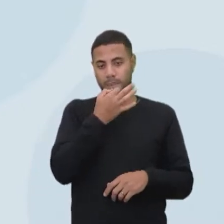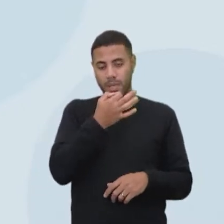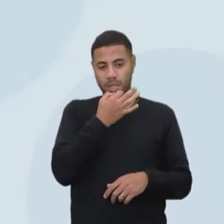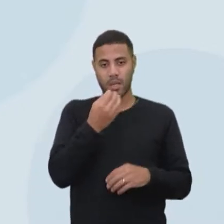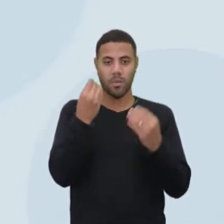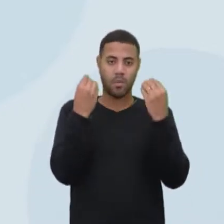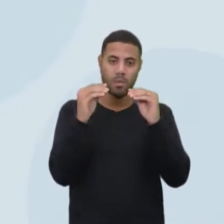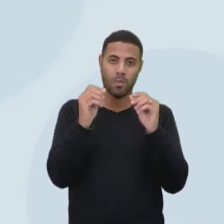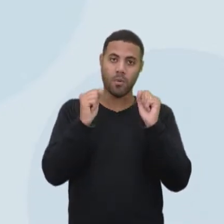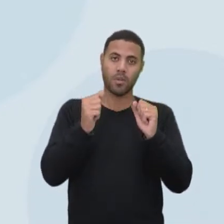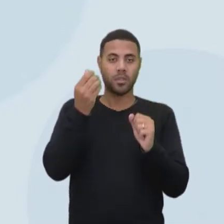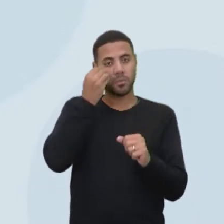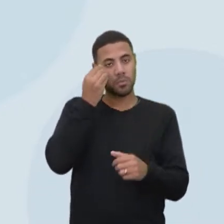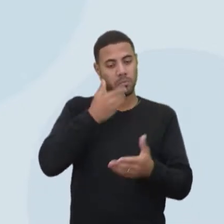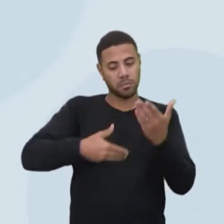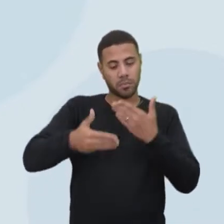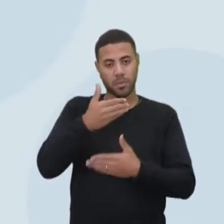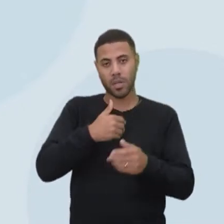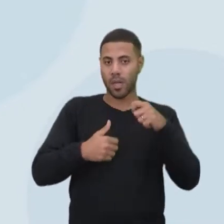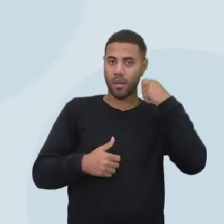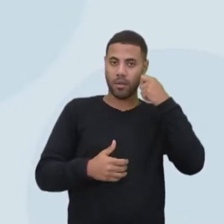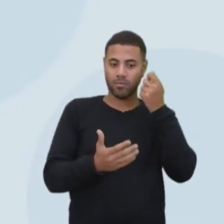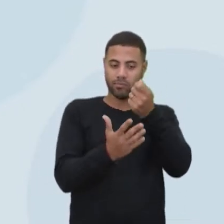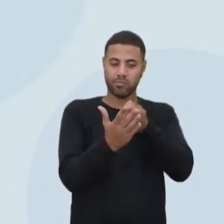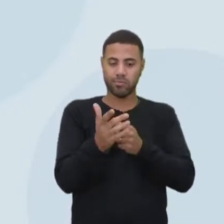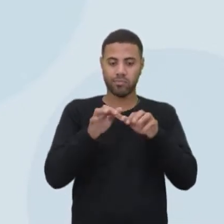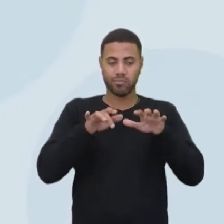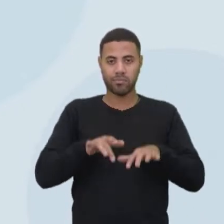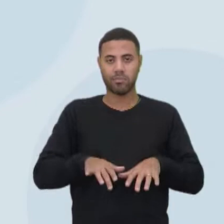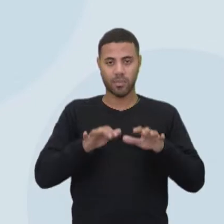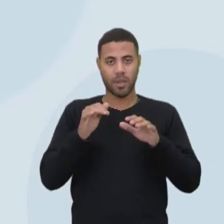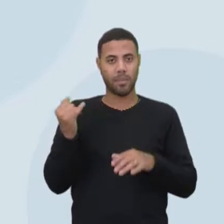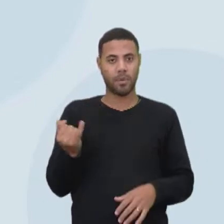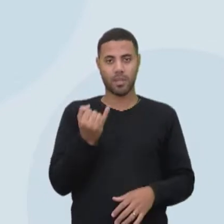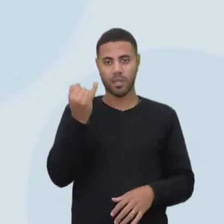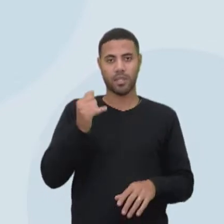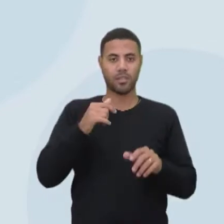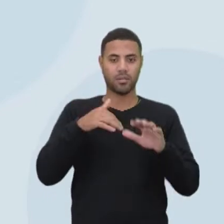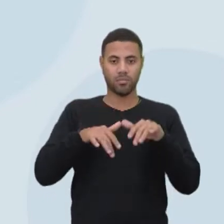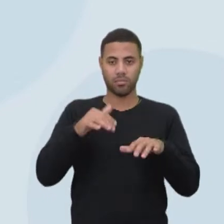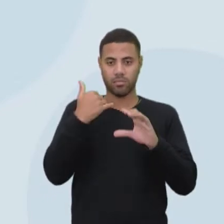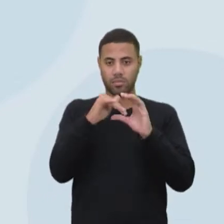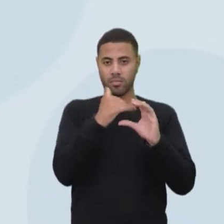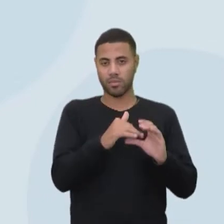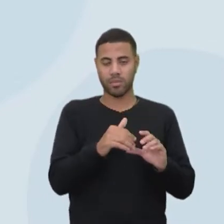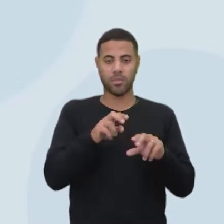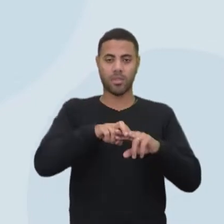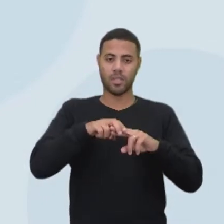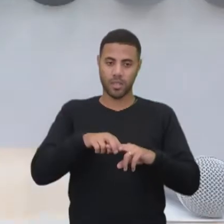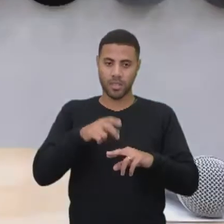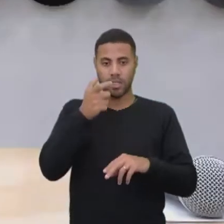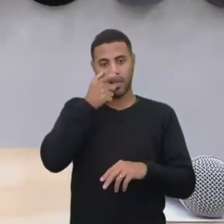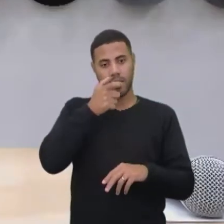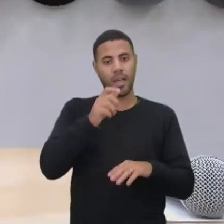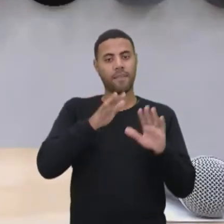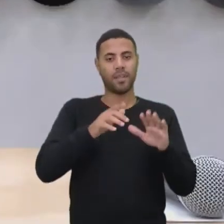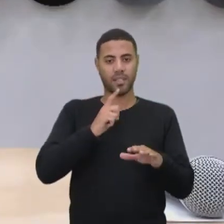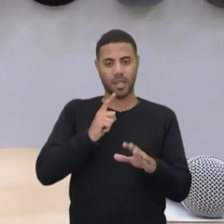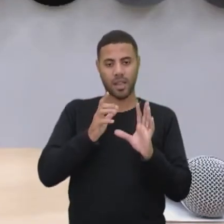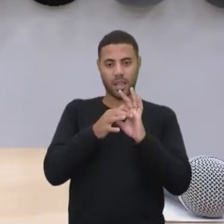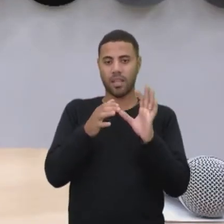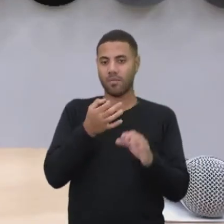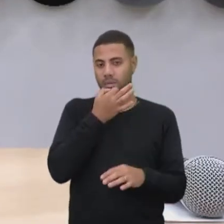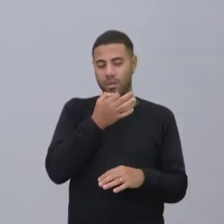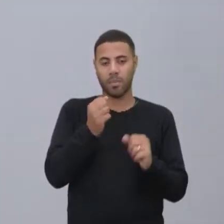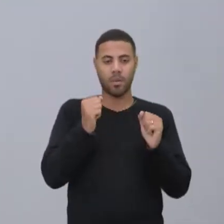forma a interagir com o autor e outros leitores é uma parte importante de muitos blogs. E isso é interessante mesmo. Geralmente o blog tem esse espaço. E eu